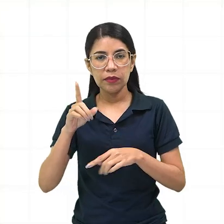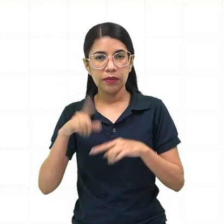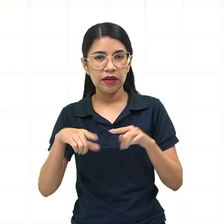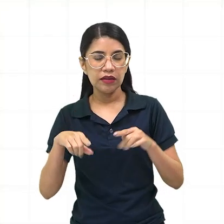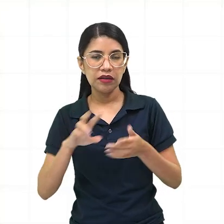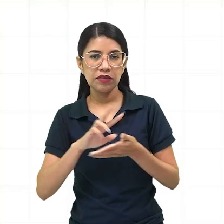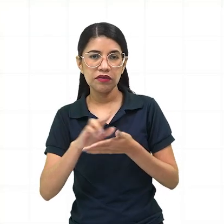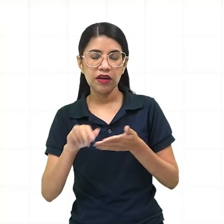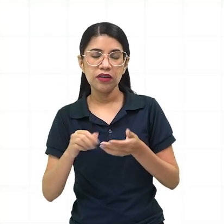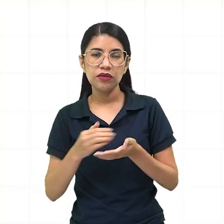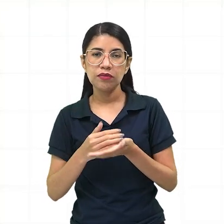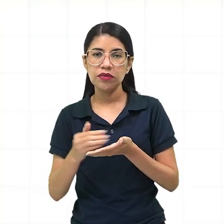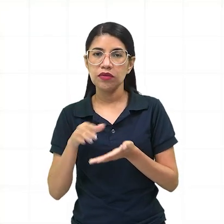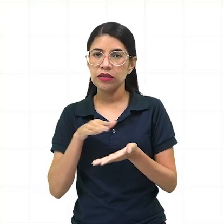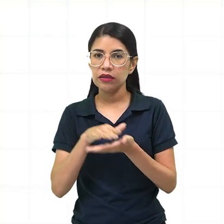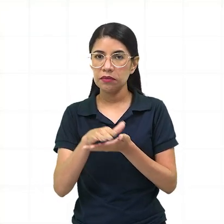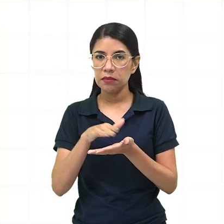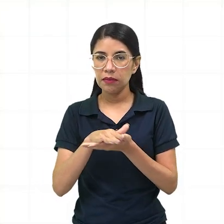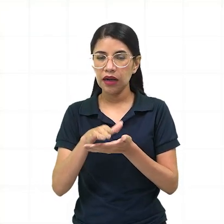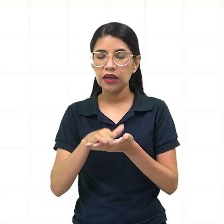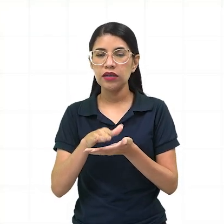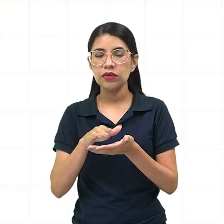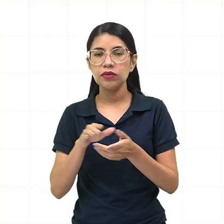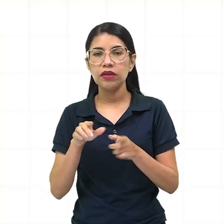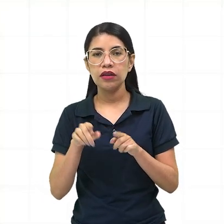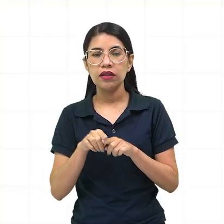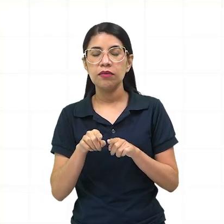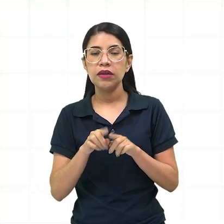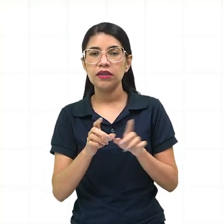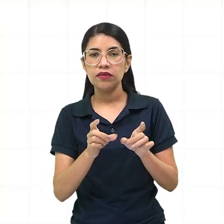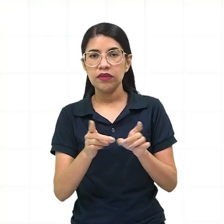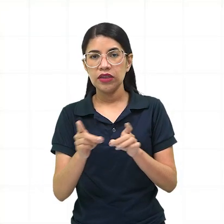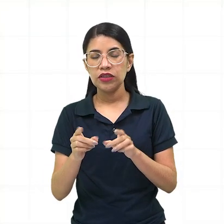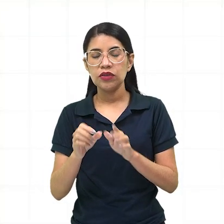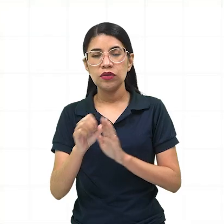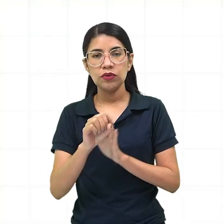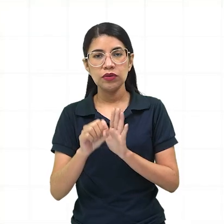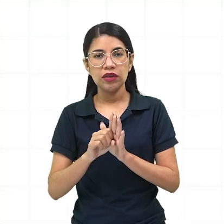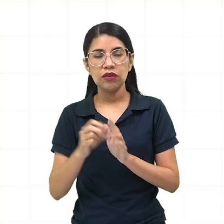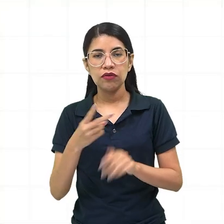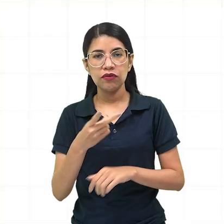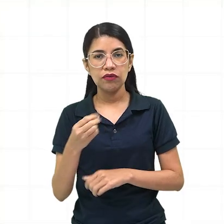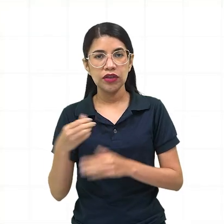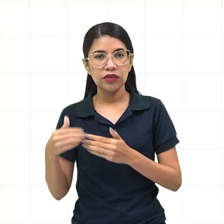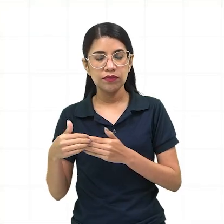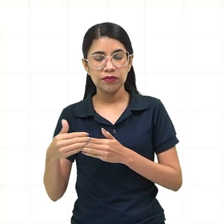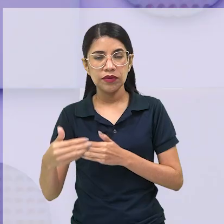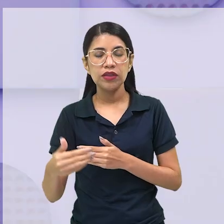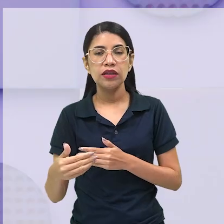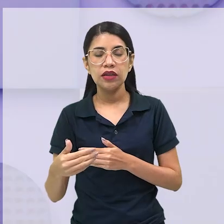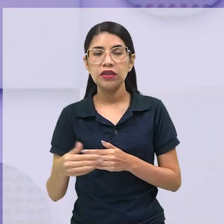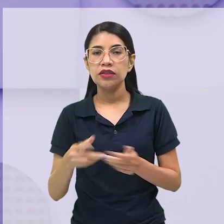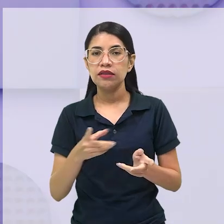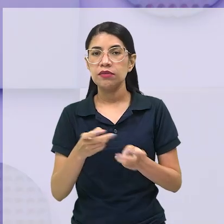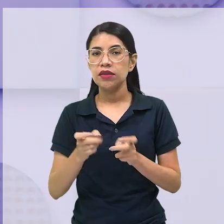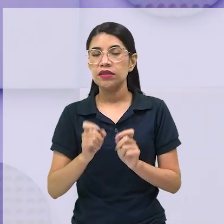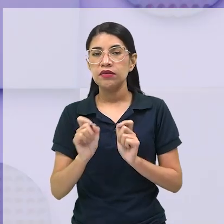começaram a ser impressos. E aí, depois de um século para cá, nós vamos ver o quê?